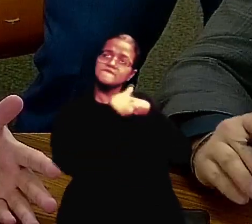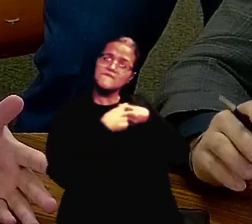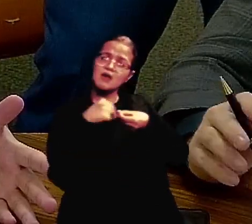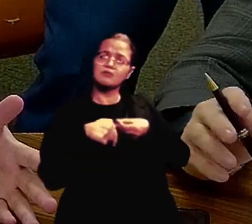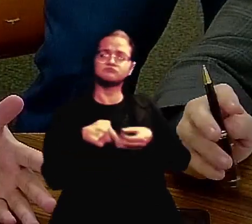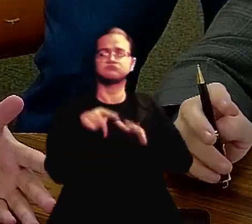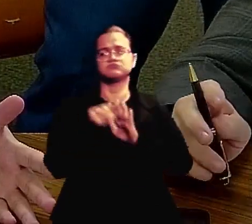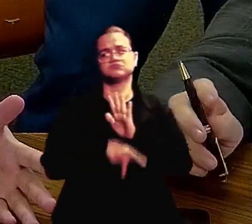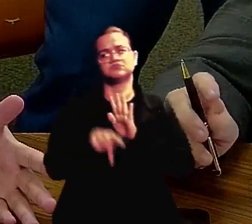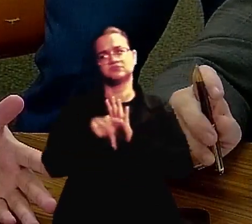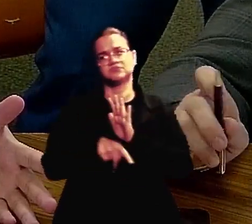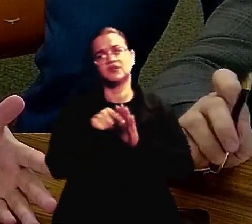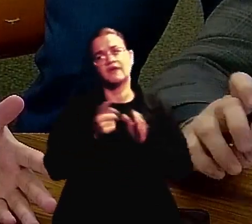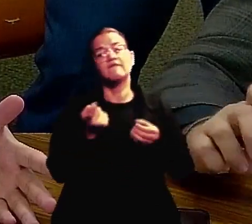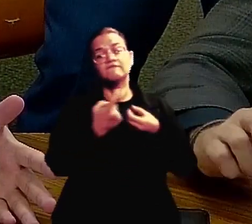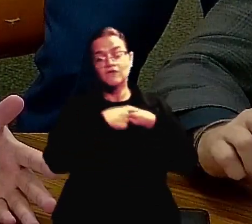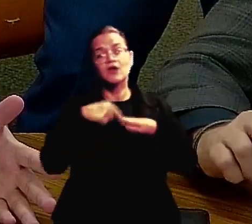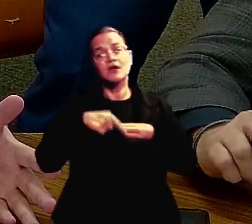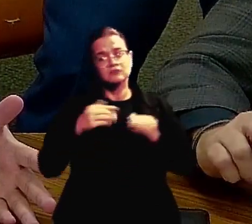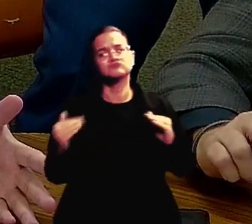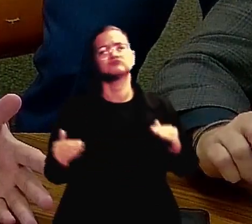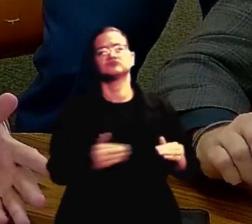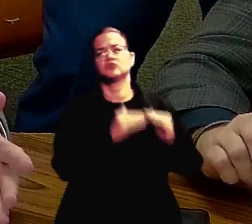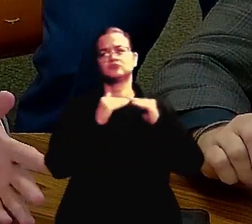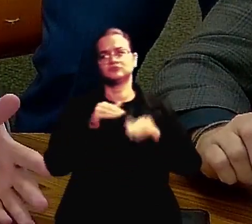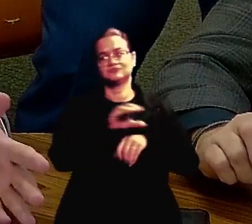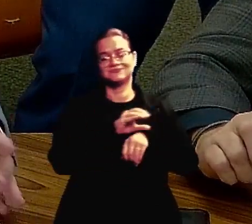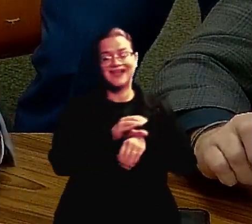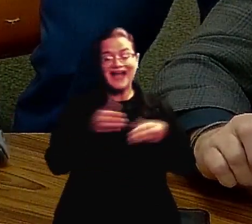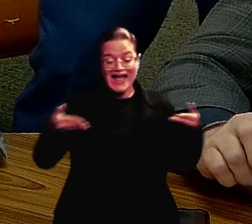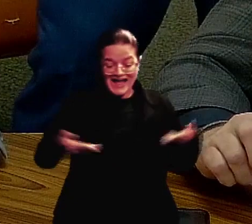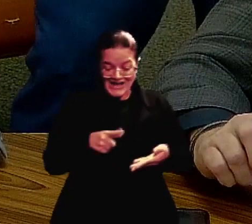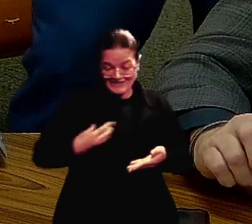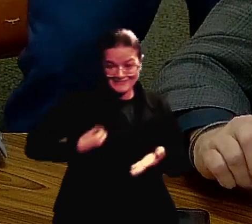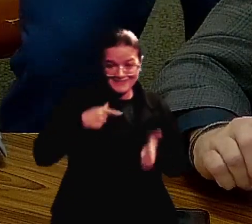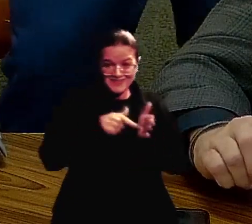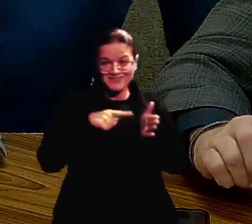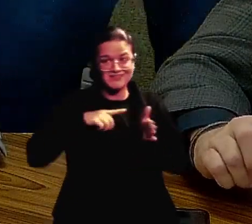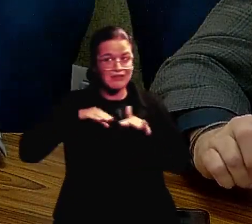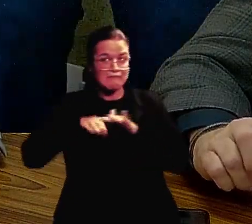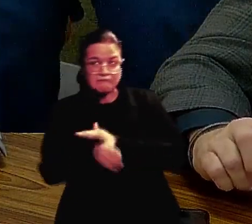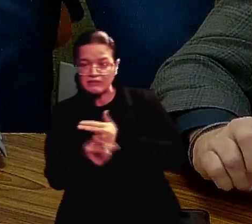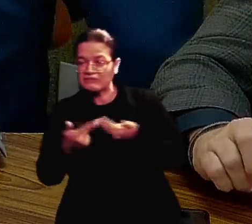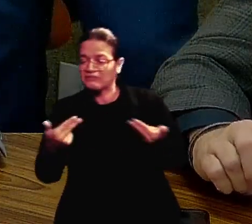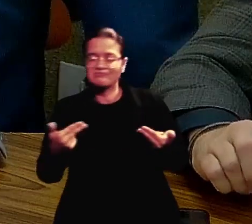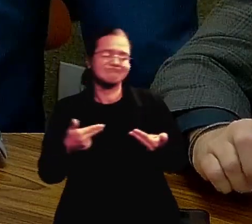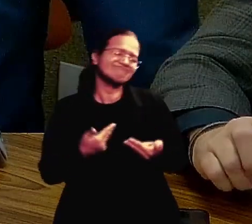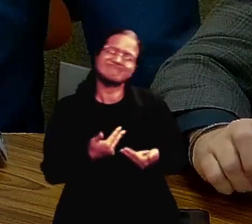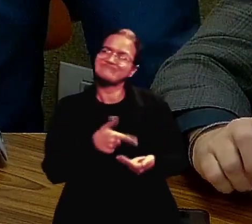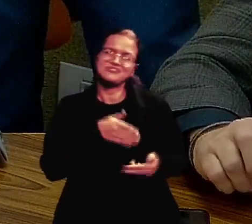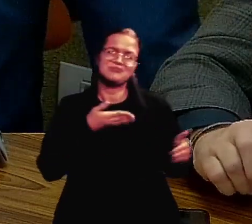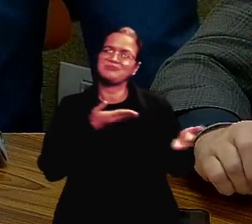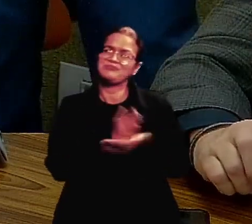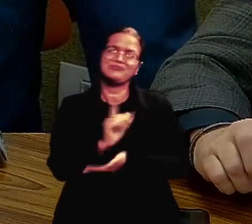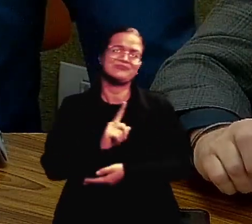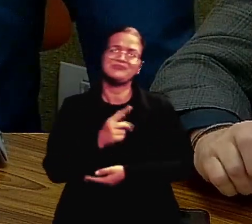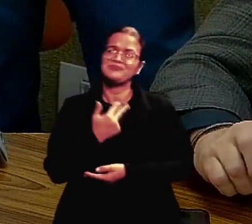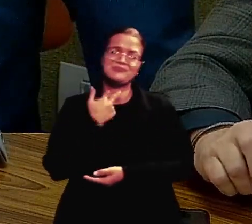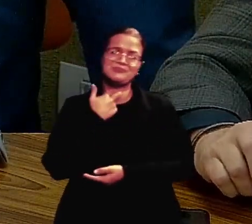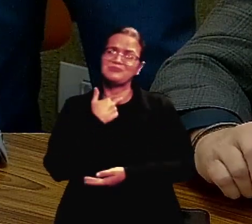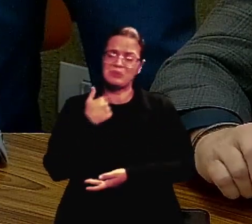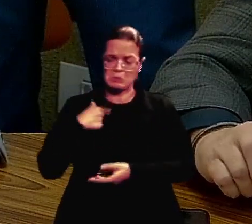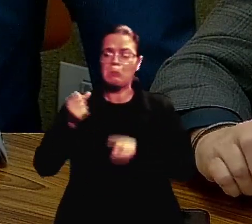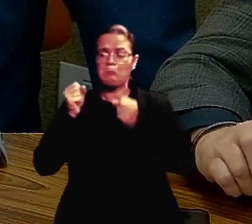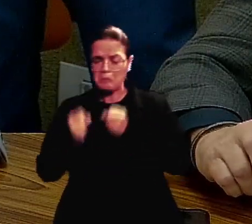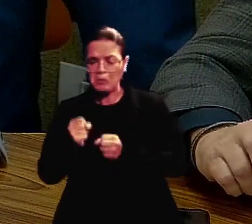a ser constitucional nessa casa. Agora, do jeito que está, com o vício de iniciativa, eu acho difícil prosperar, nem